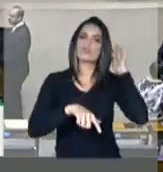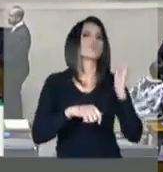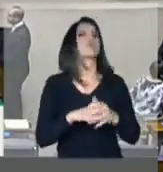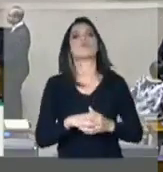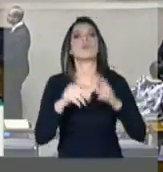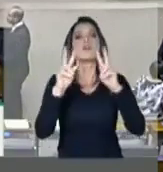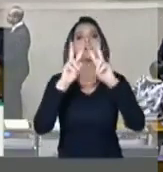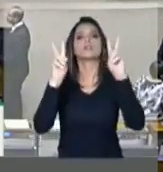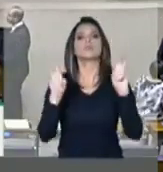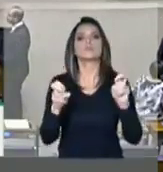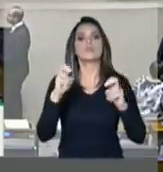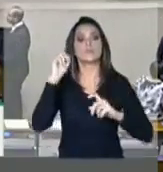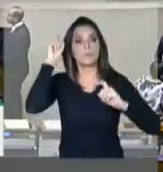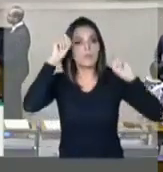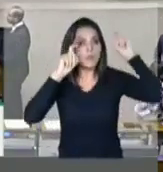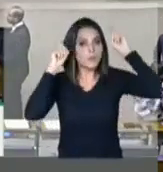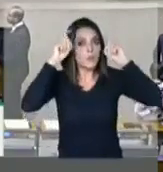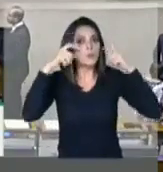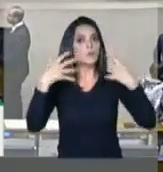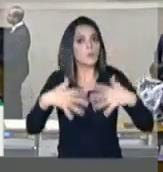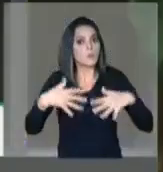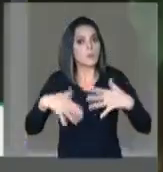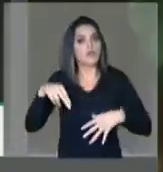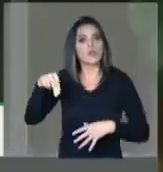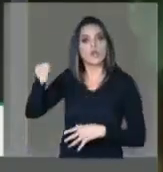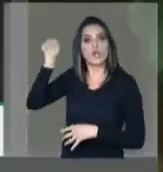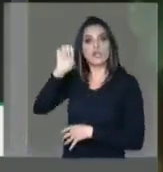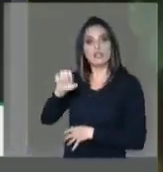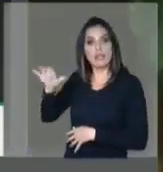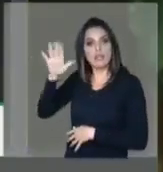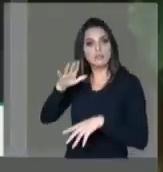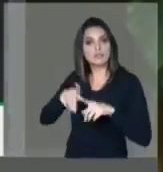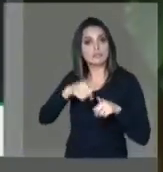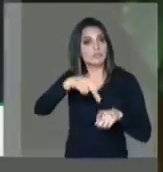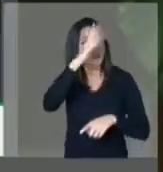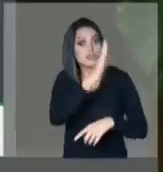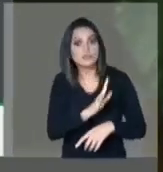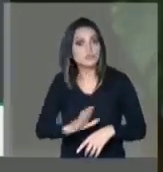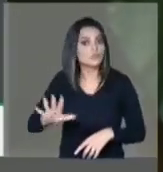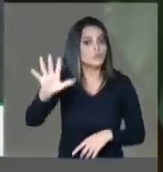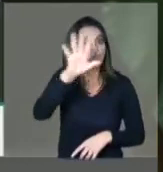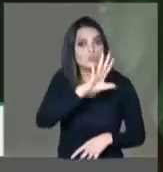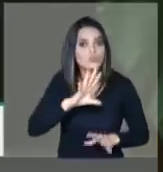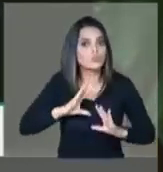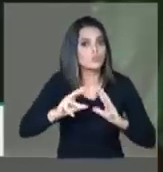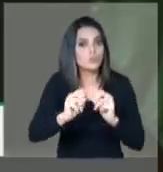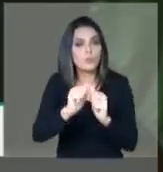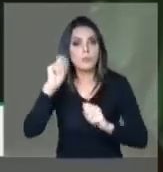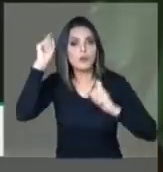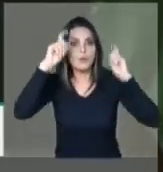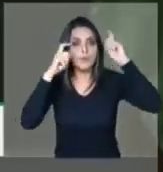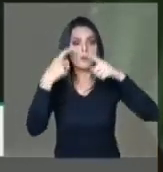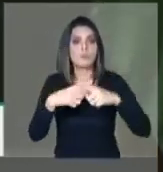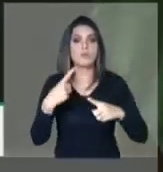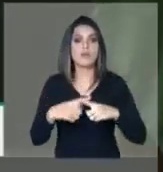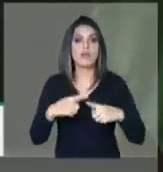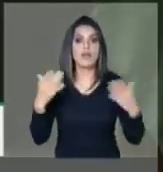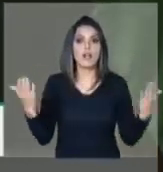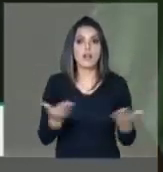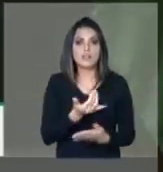um assunto que vem preocupando não só o Nordeste, mas todo o nosso país. Estamos diante do